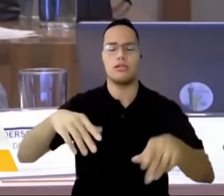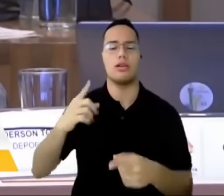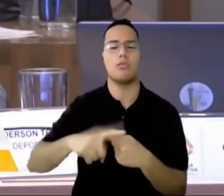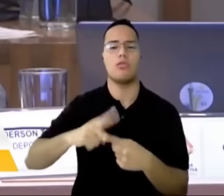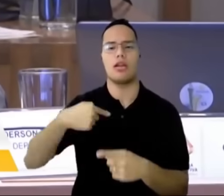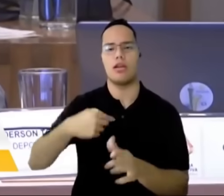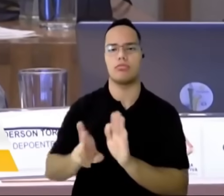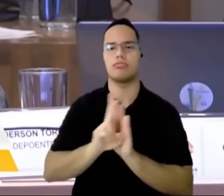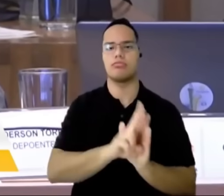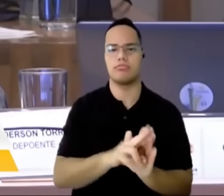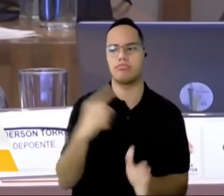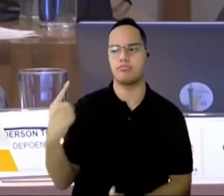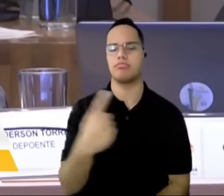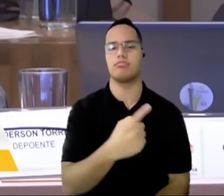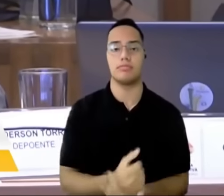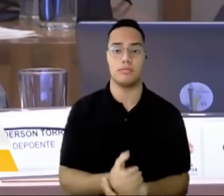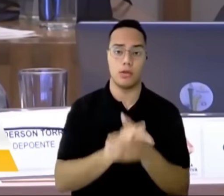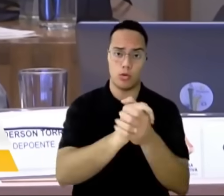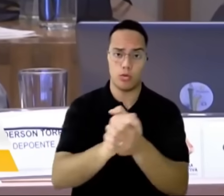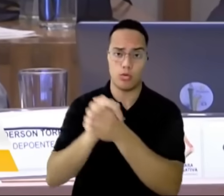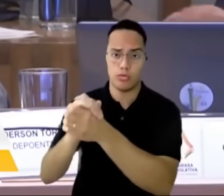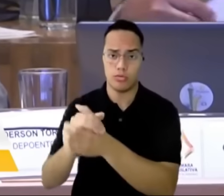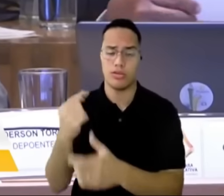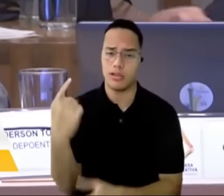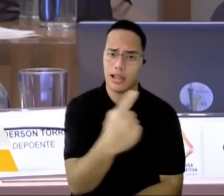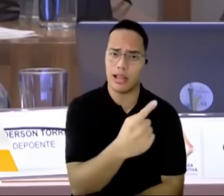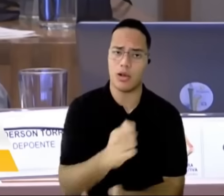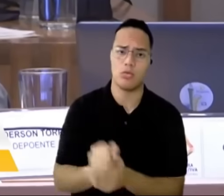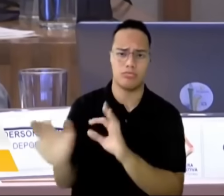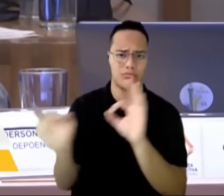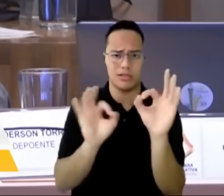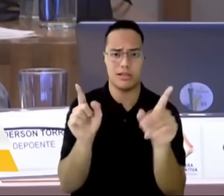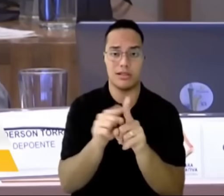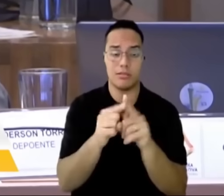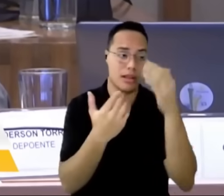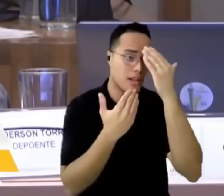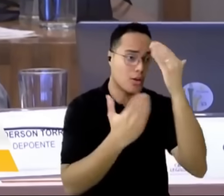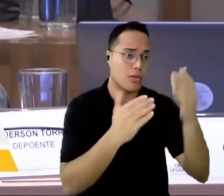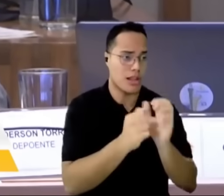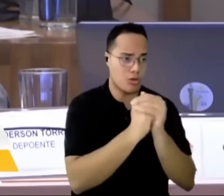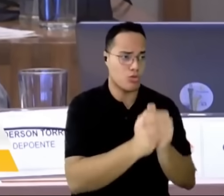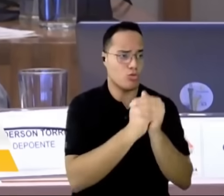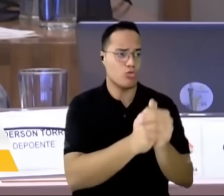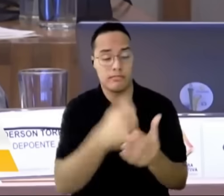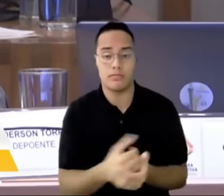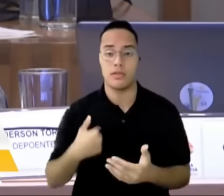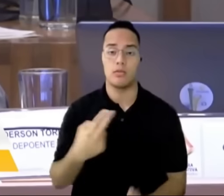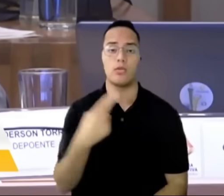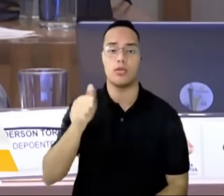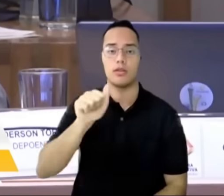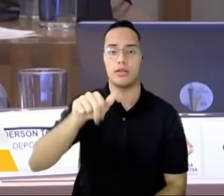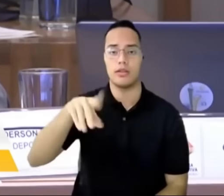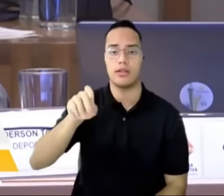E acaba de ser divulgado pelo jornal Correio Brasiliense um plano